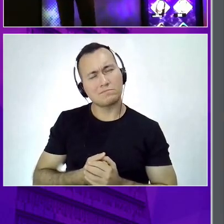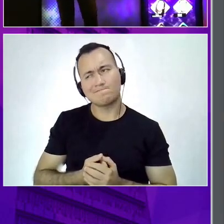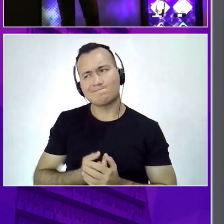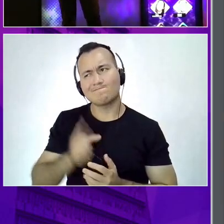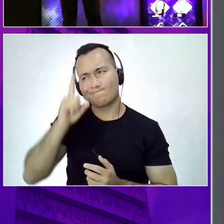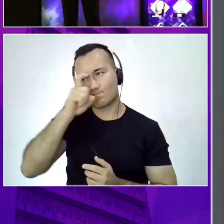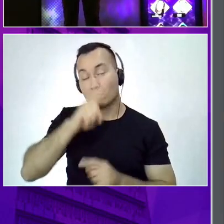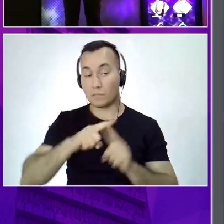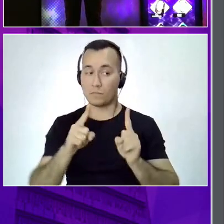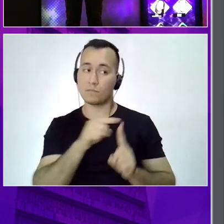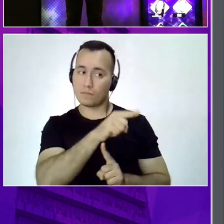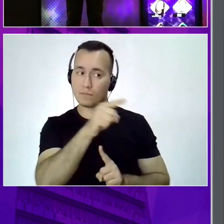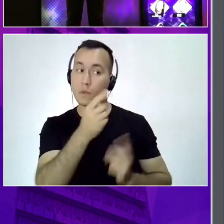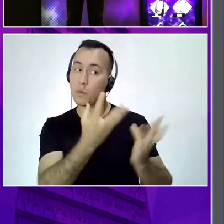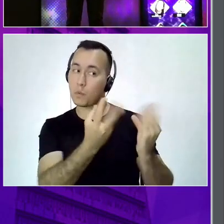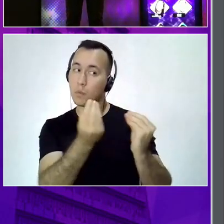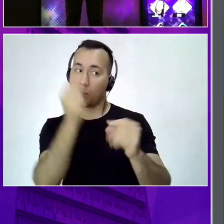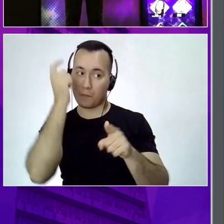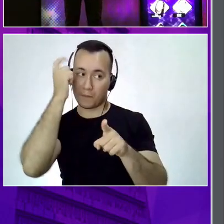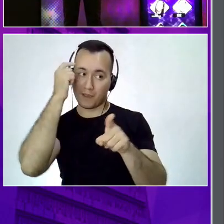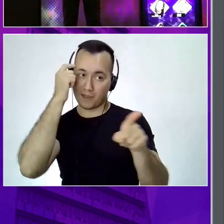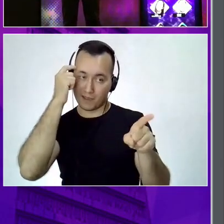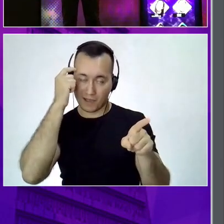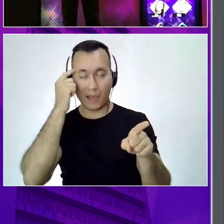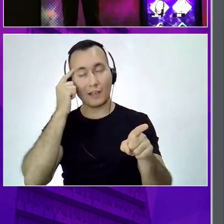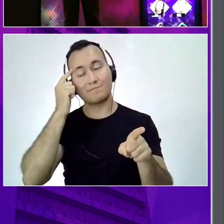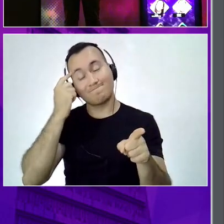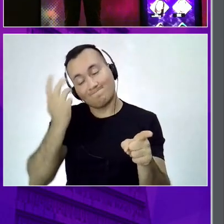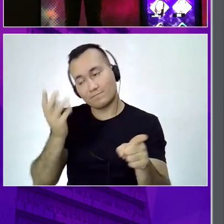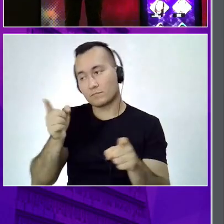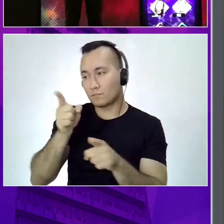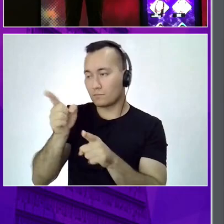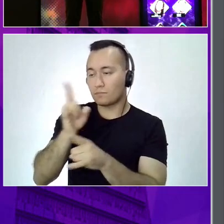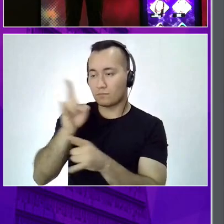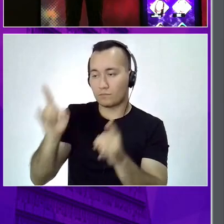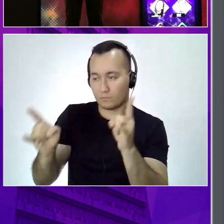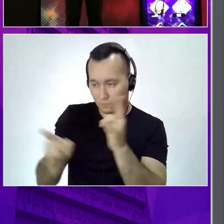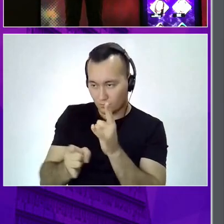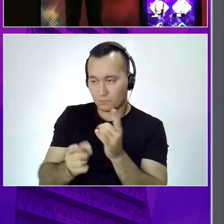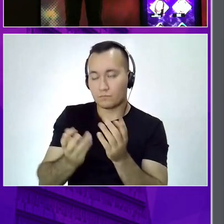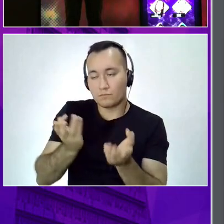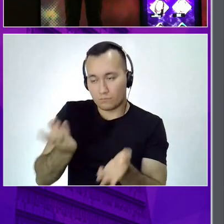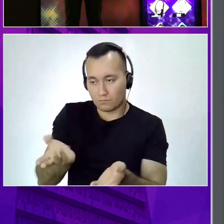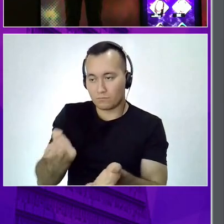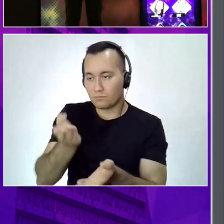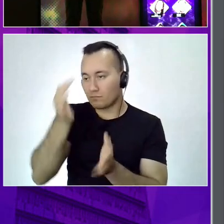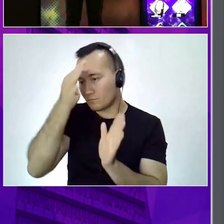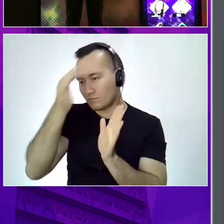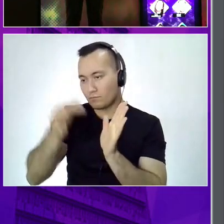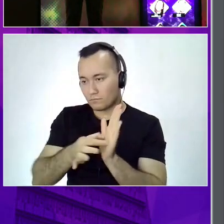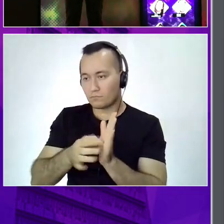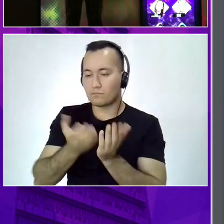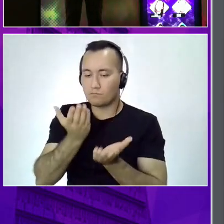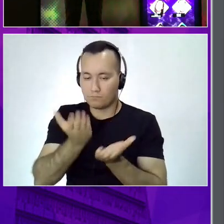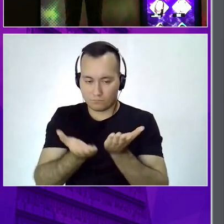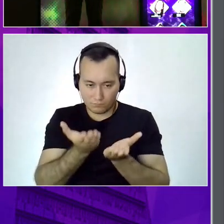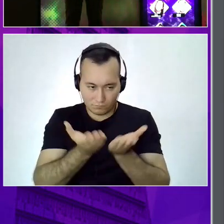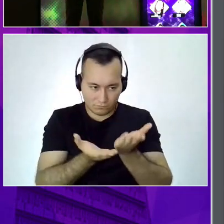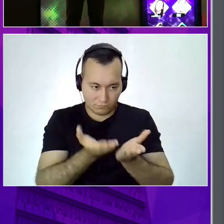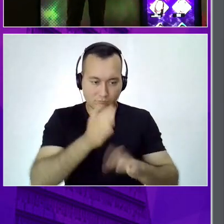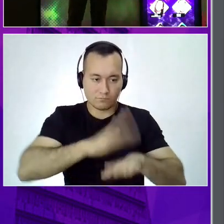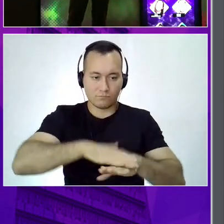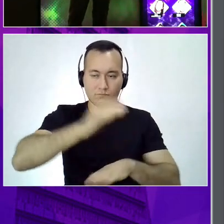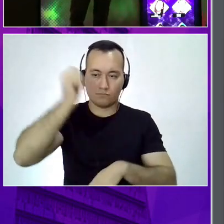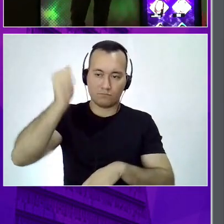na carreira. Isso fala muito com o que foi discutido também hoje à tarde na trilha de RH Ágil.